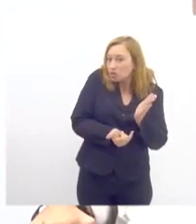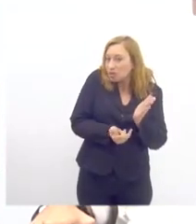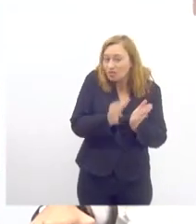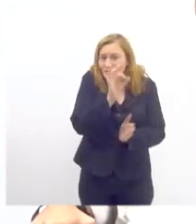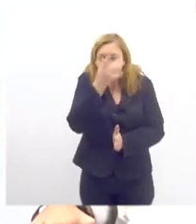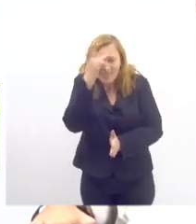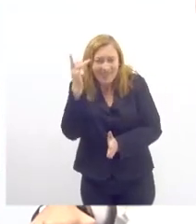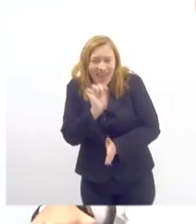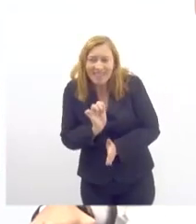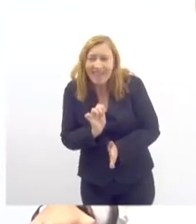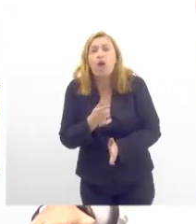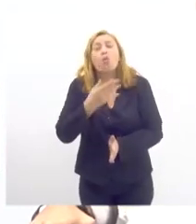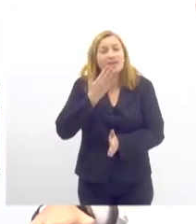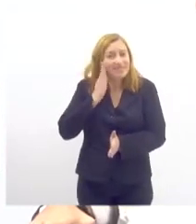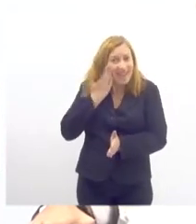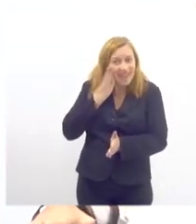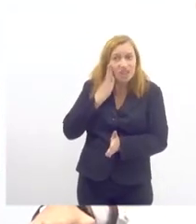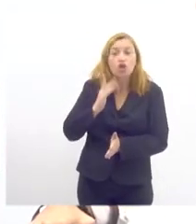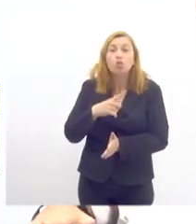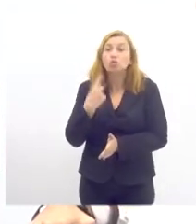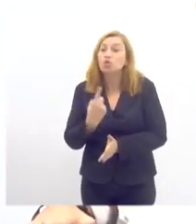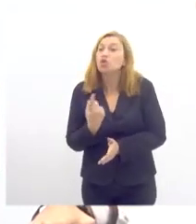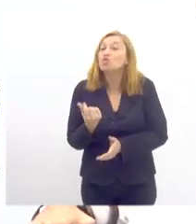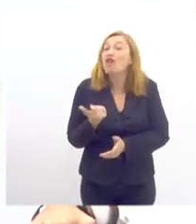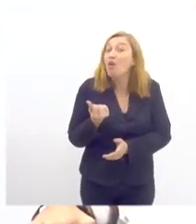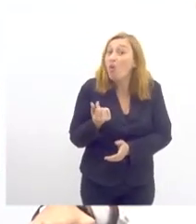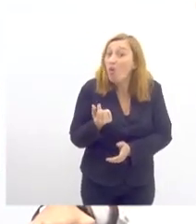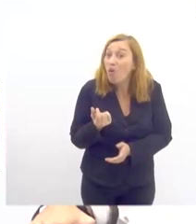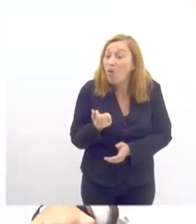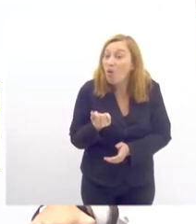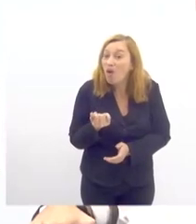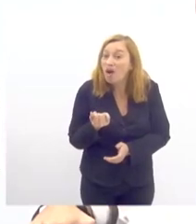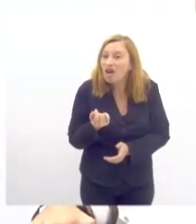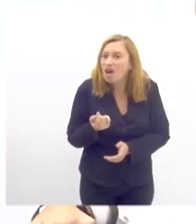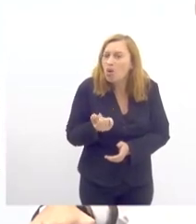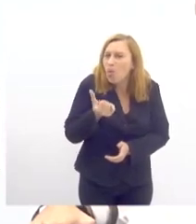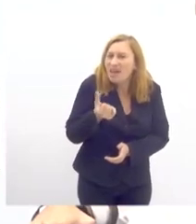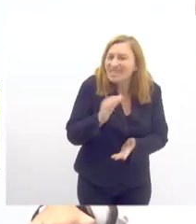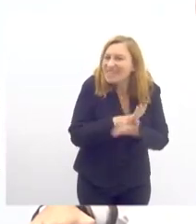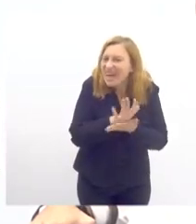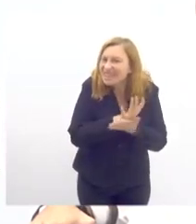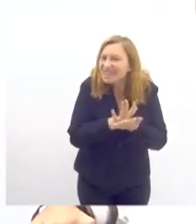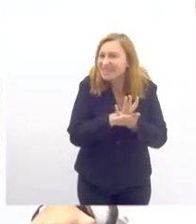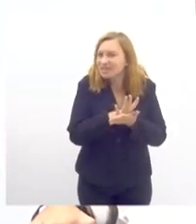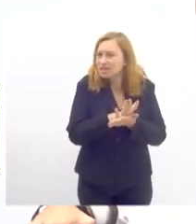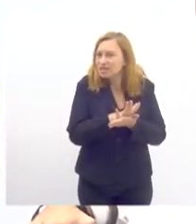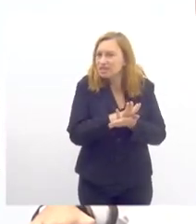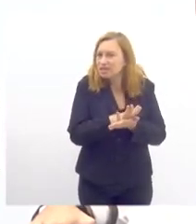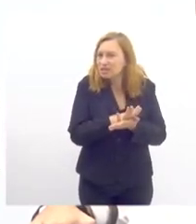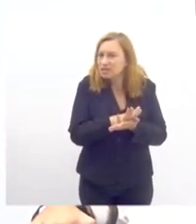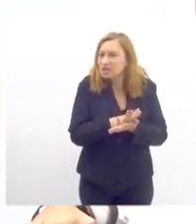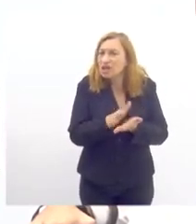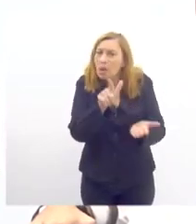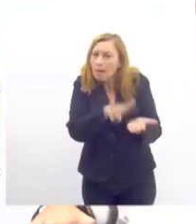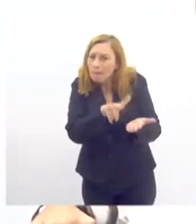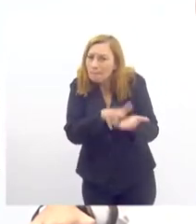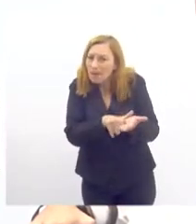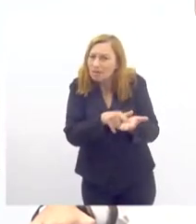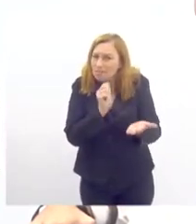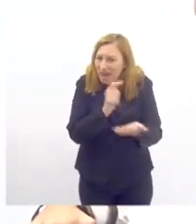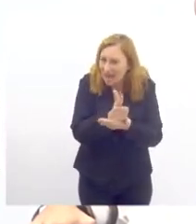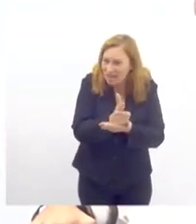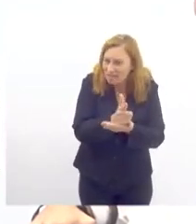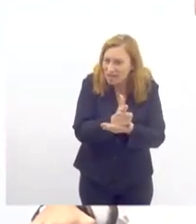que não entenda. O nosso custo é quase nenhum. E na nossa folha de pagamento,